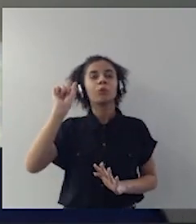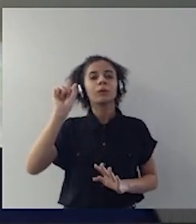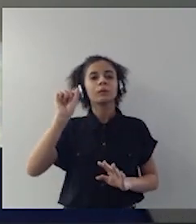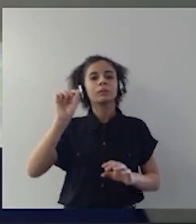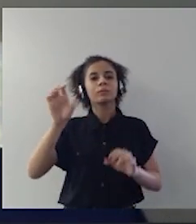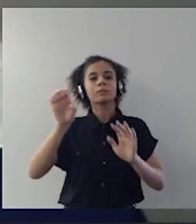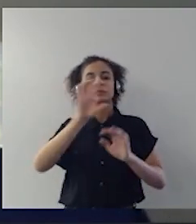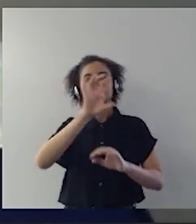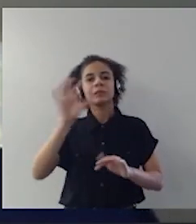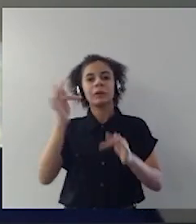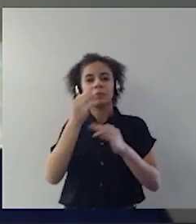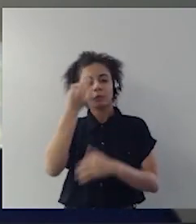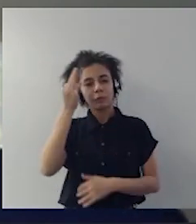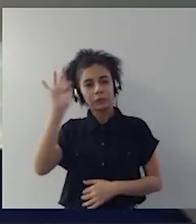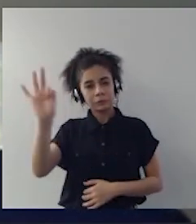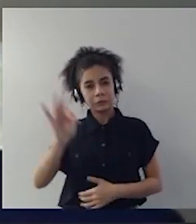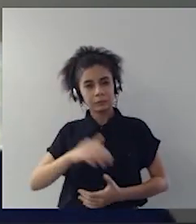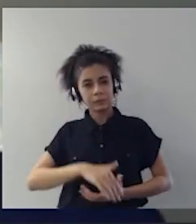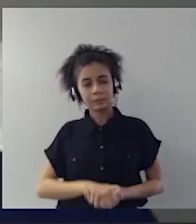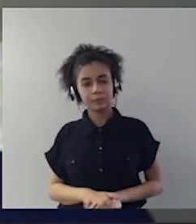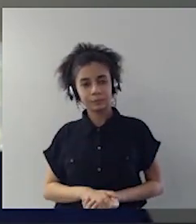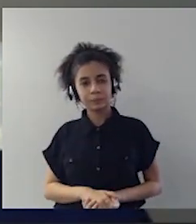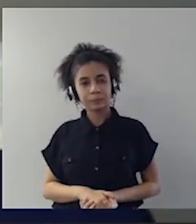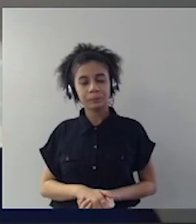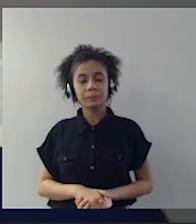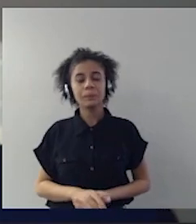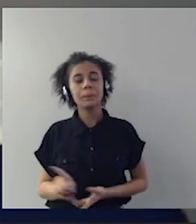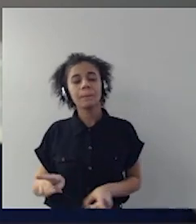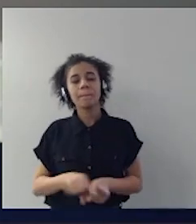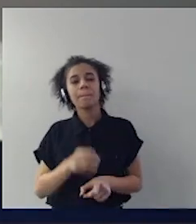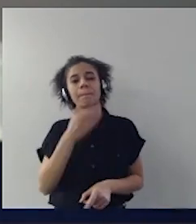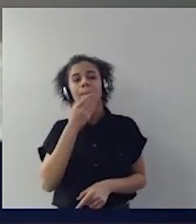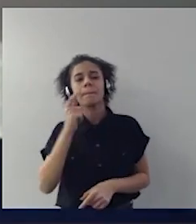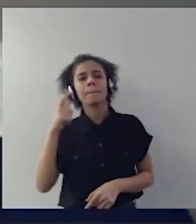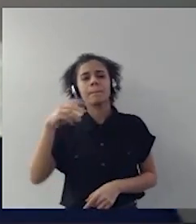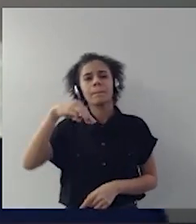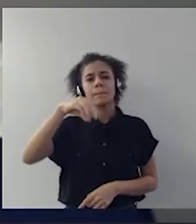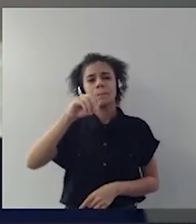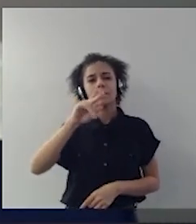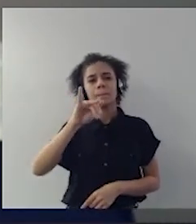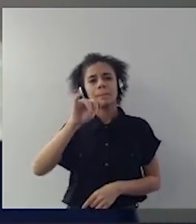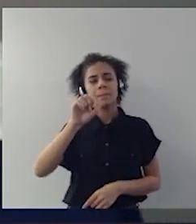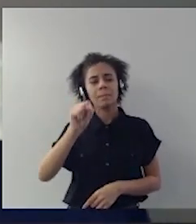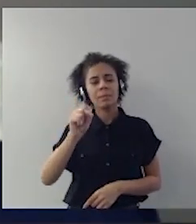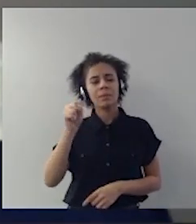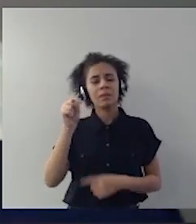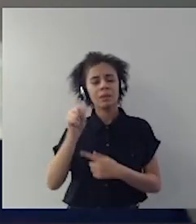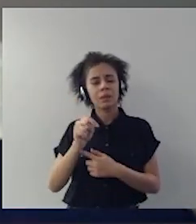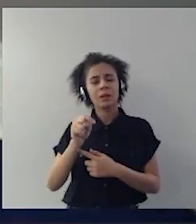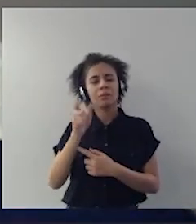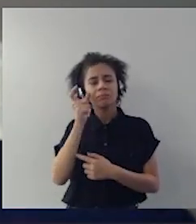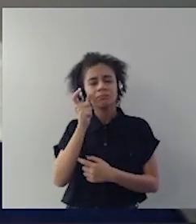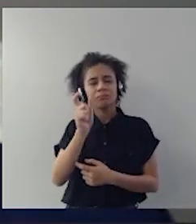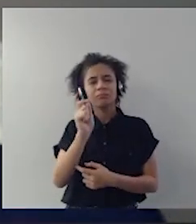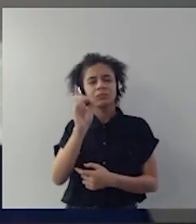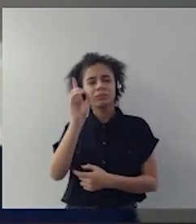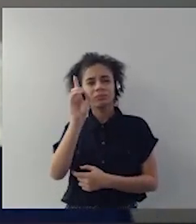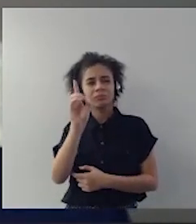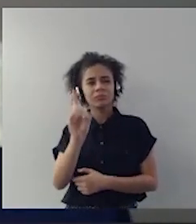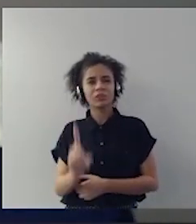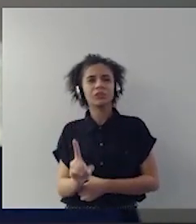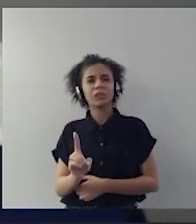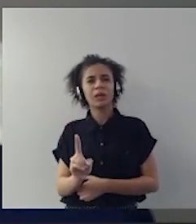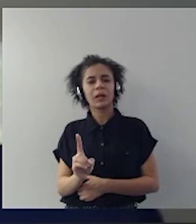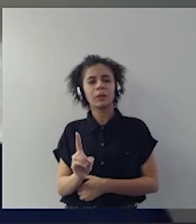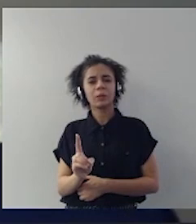um de seus principais teóricos, Maurice Horiot, a perspectiva de um direito